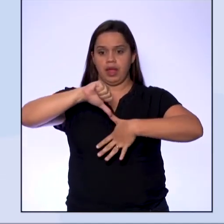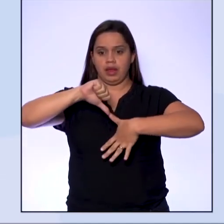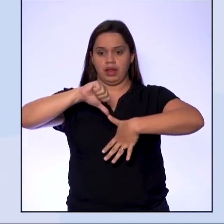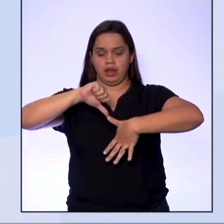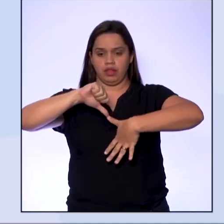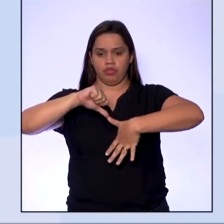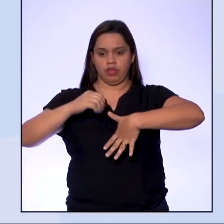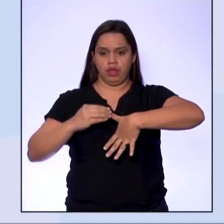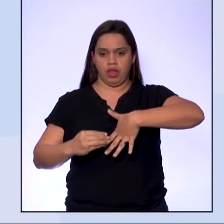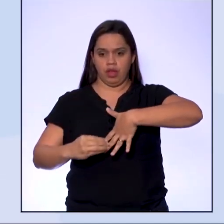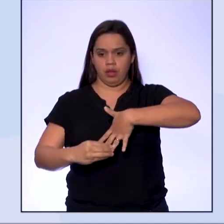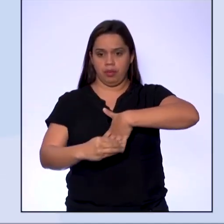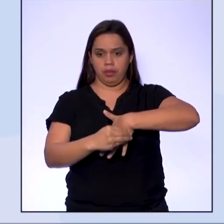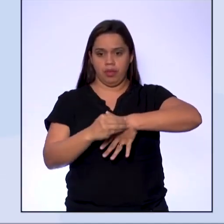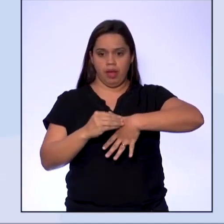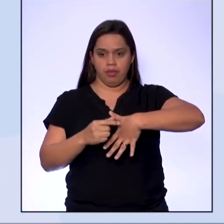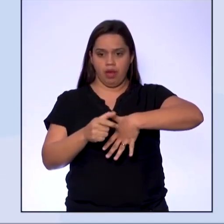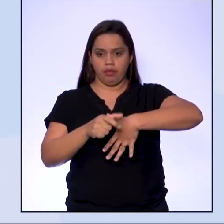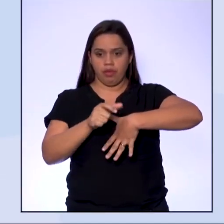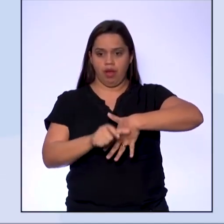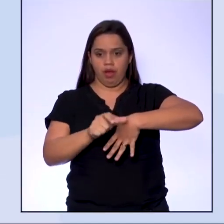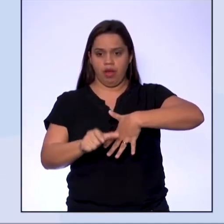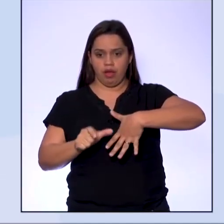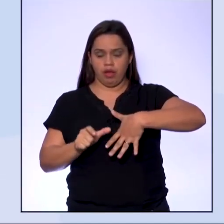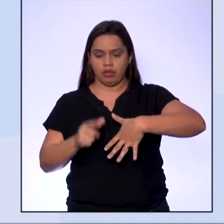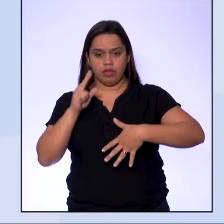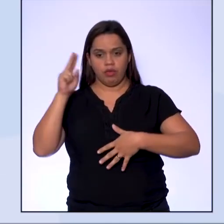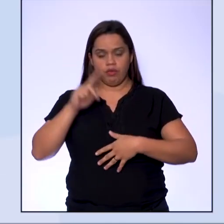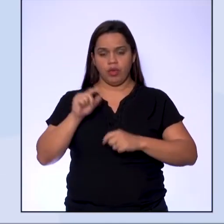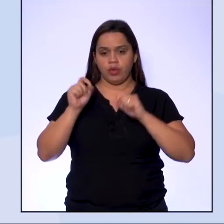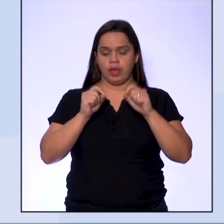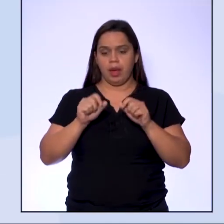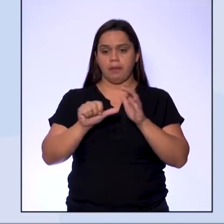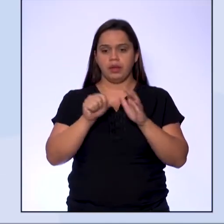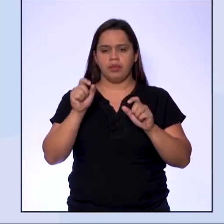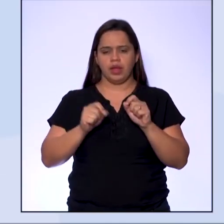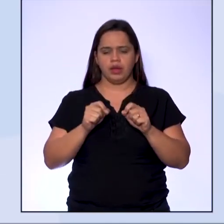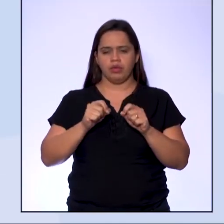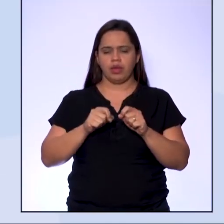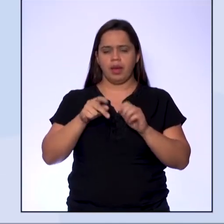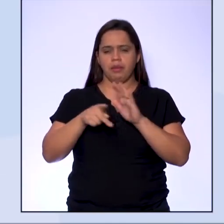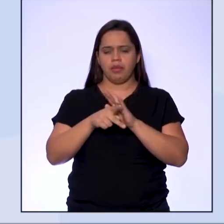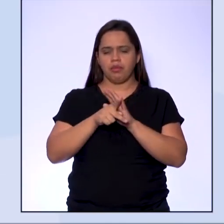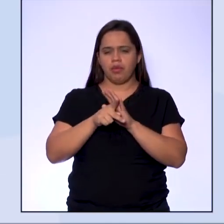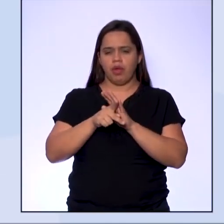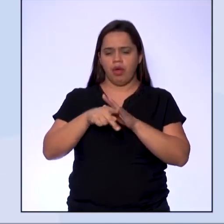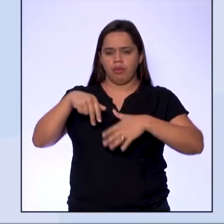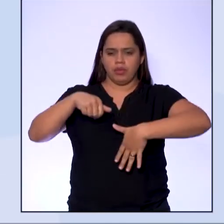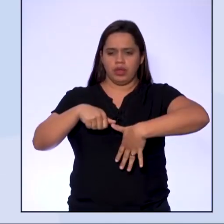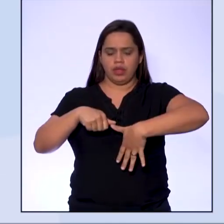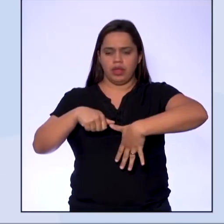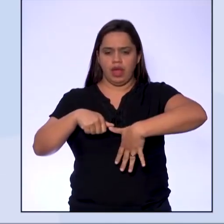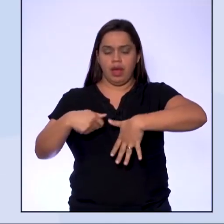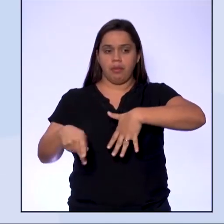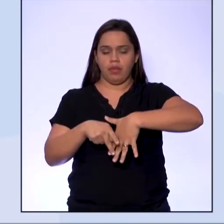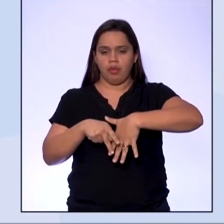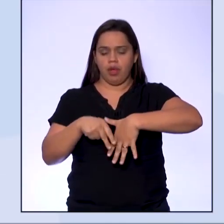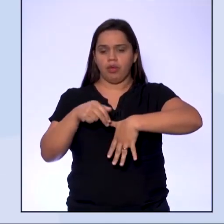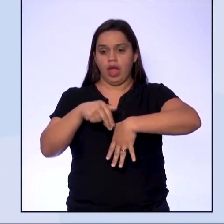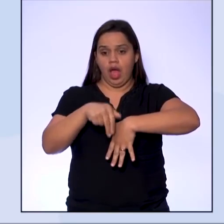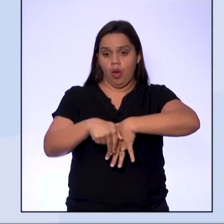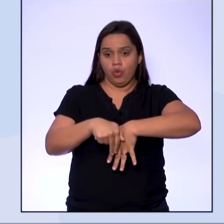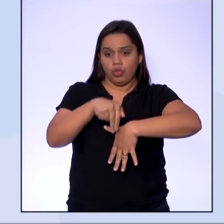Então são várias teorias, mas a teoria que a gente adota mais é a questão aí da teoria do Estreito de Bering. O próximo mapa